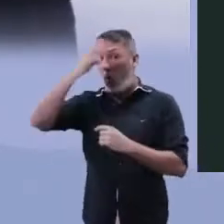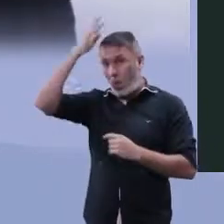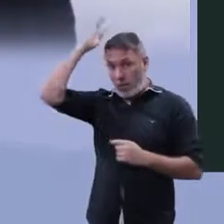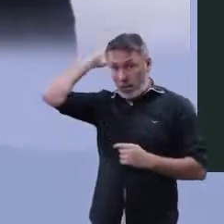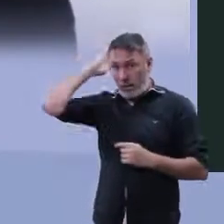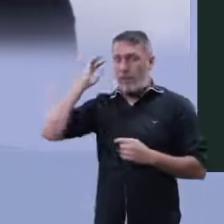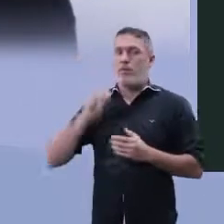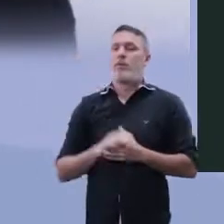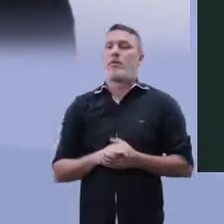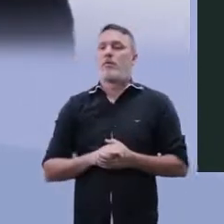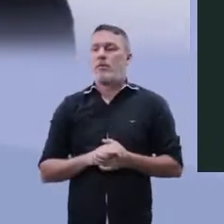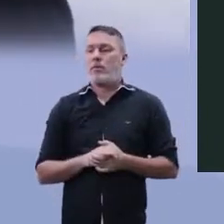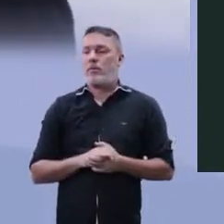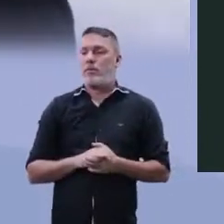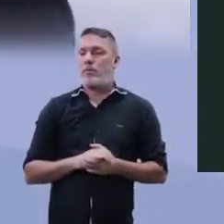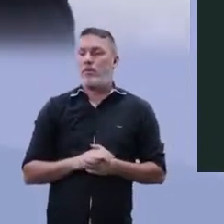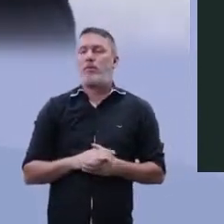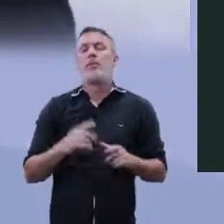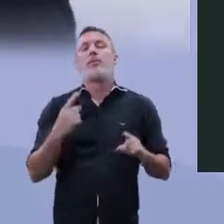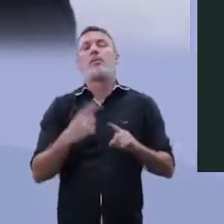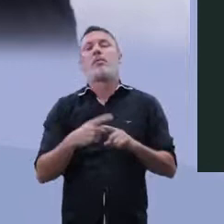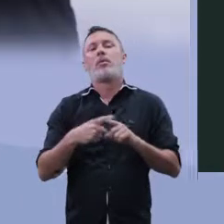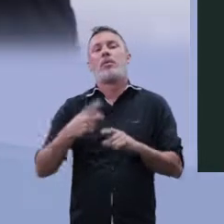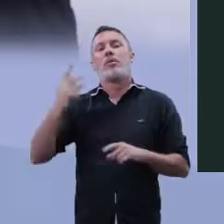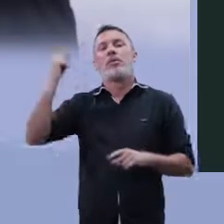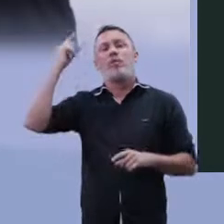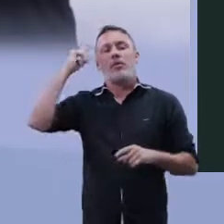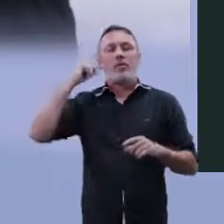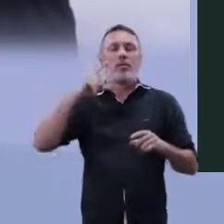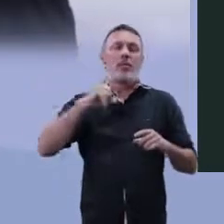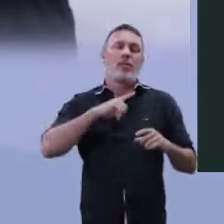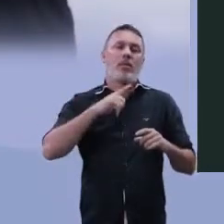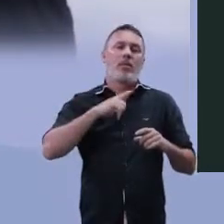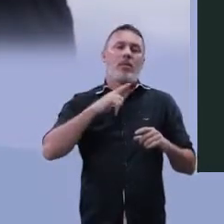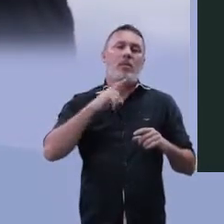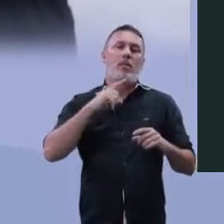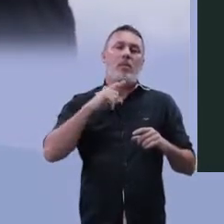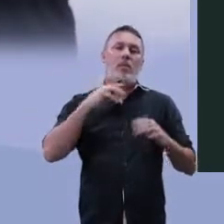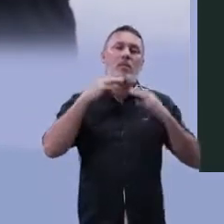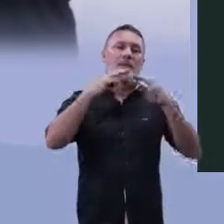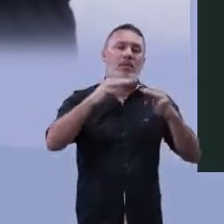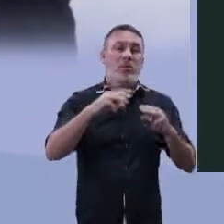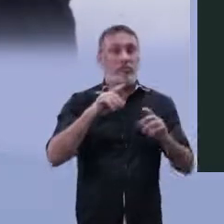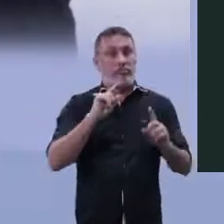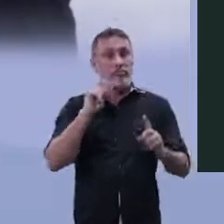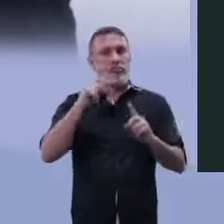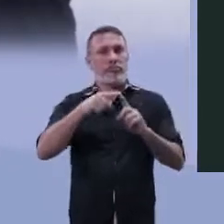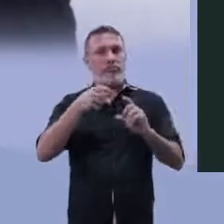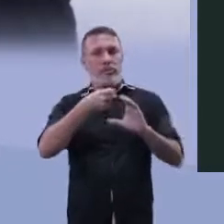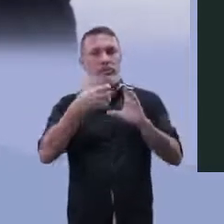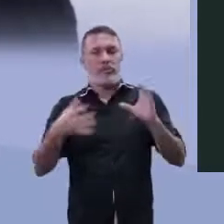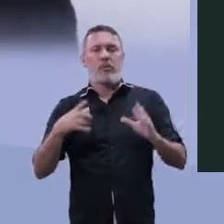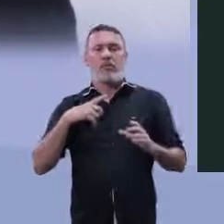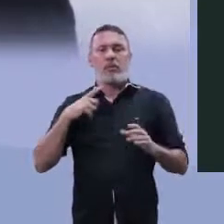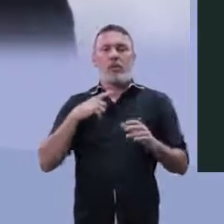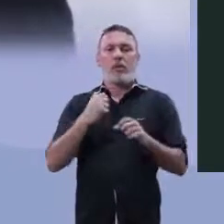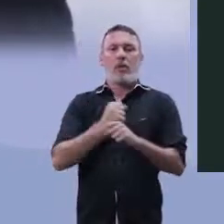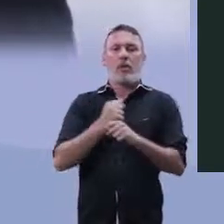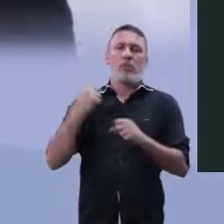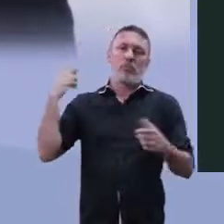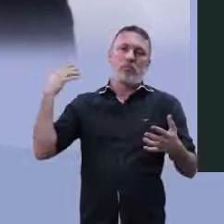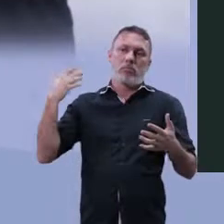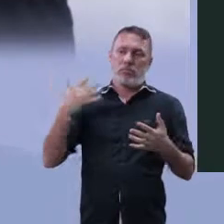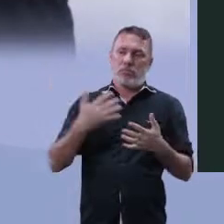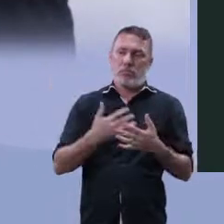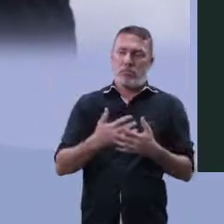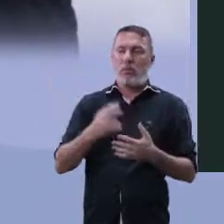Da sociedade romana. Quando, quanto ao gênero mensagem, se identifica como característica que perdura ao